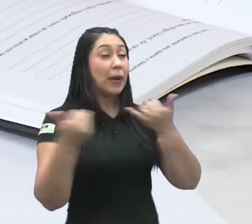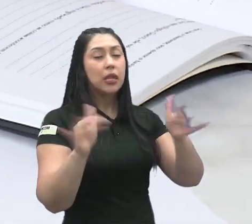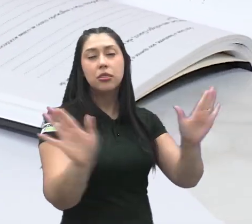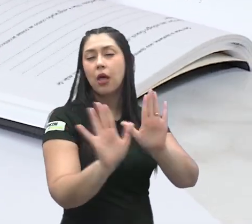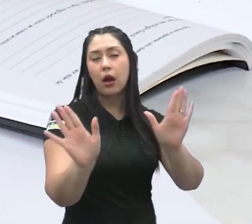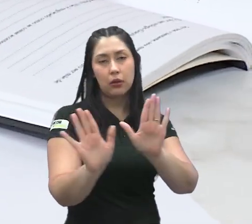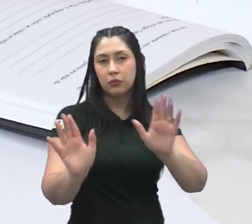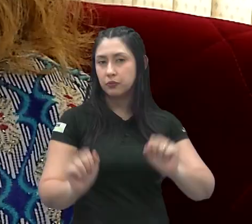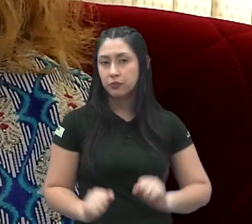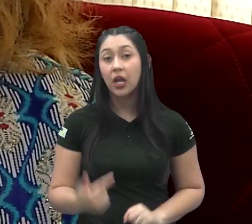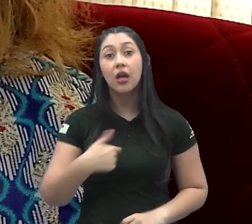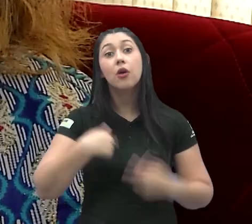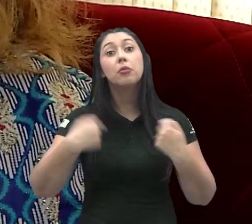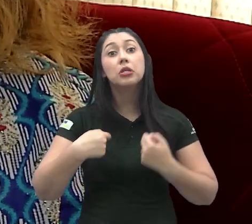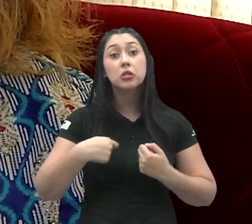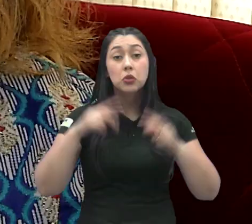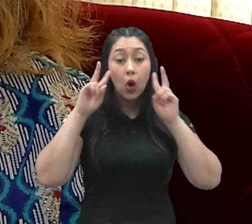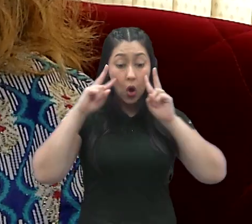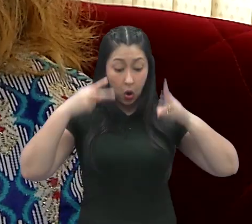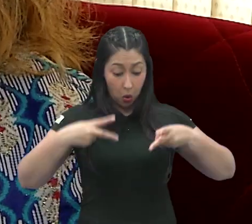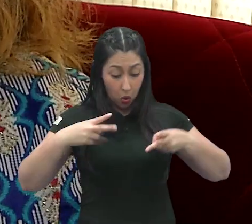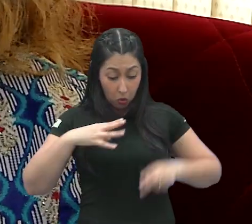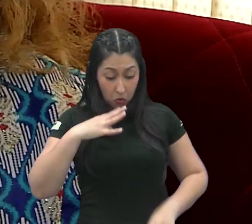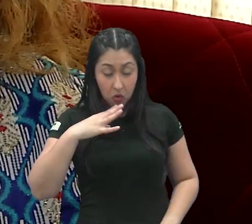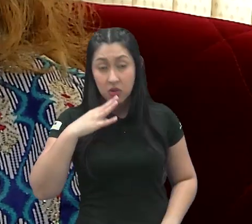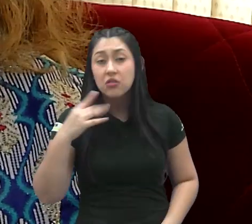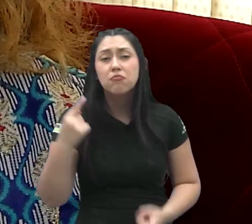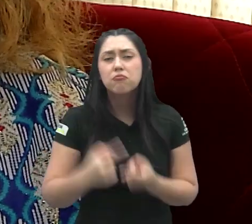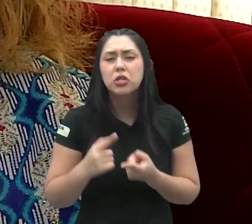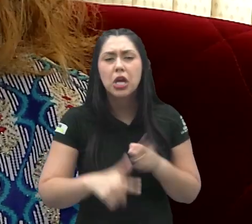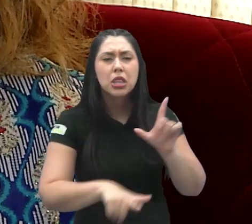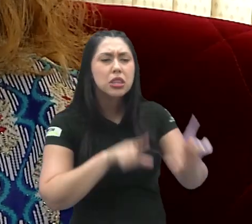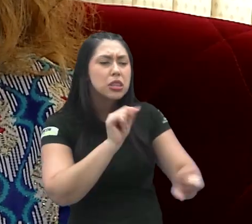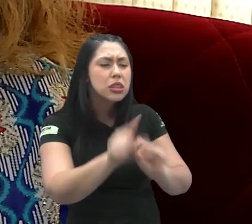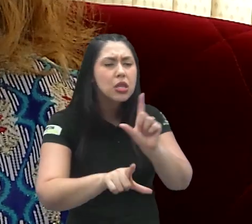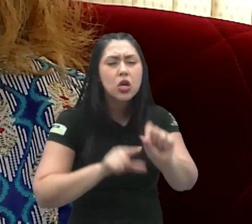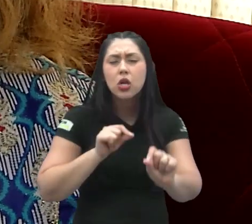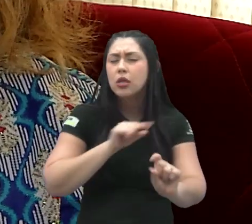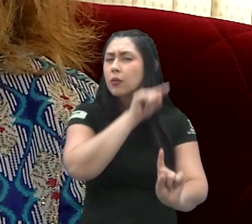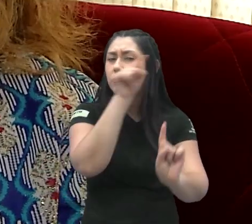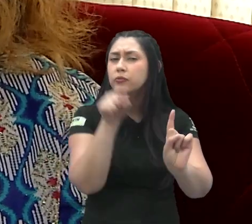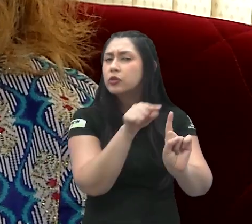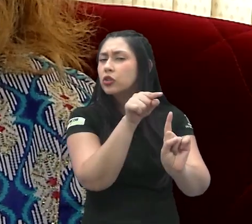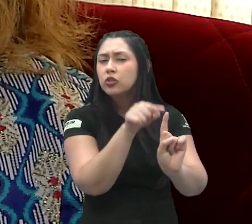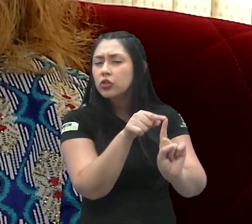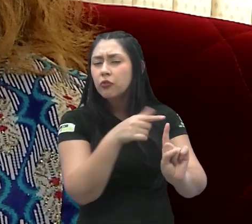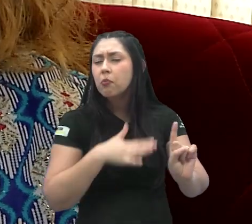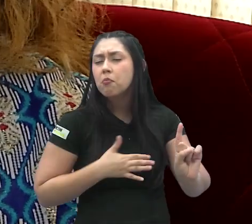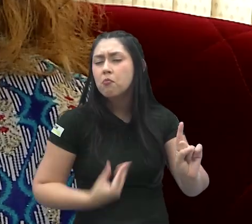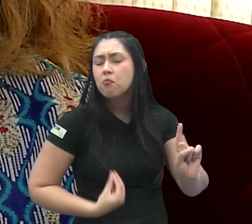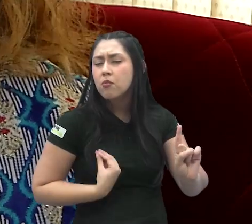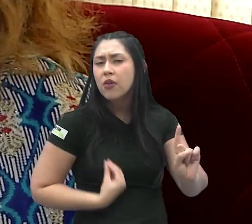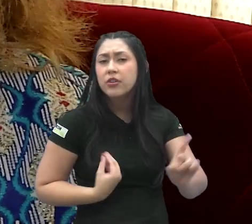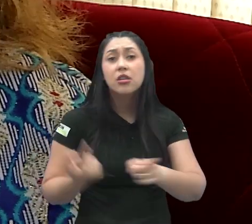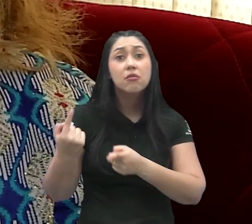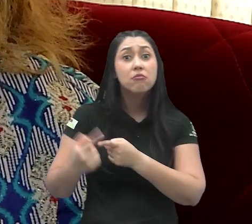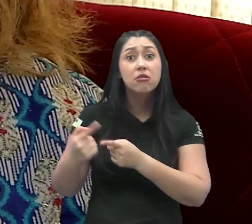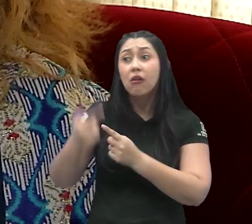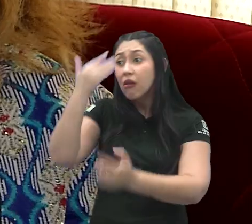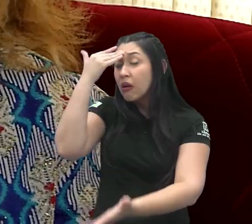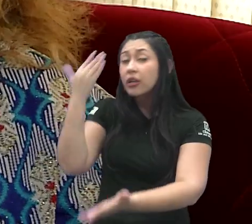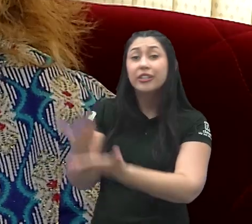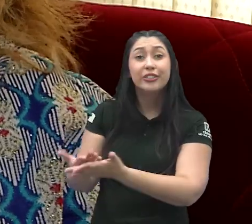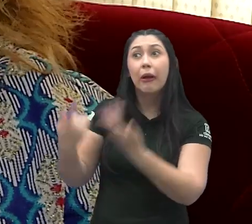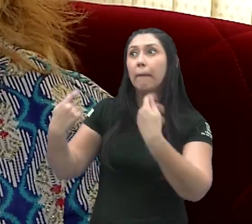de outras pessoas. Eu preciso saber quem eu sou, por que eu estou estabelecendo certas metas para mim, ou por que